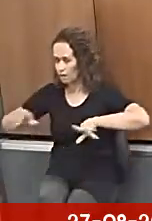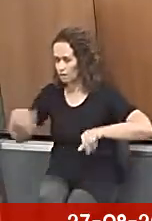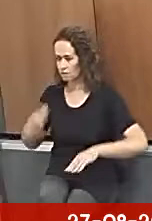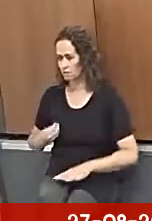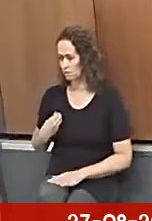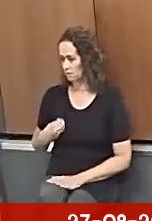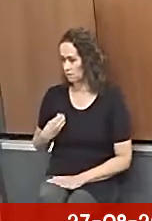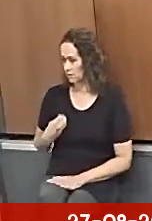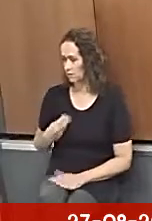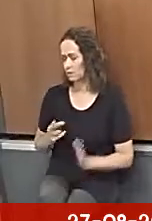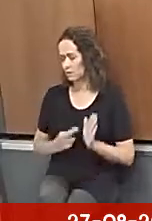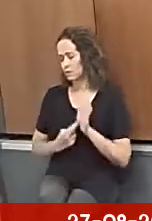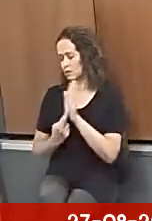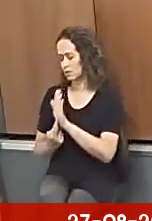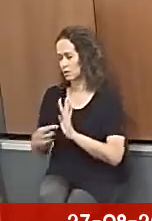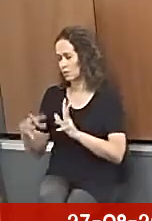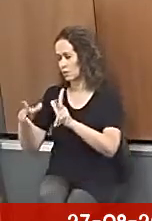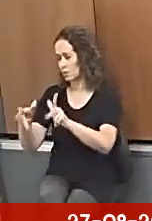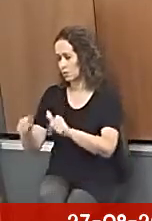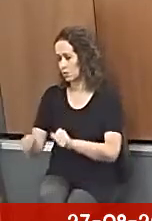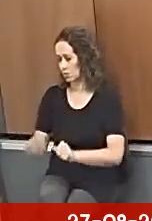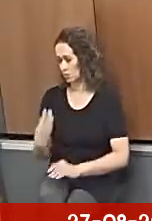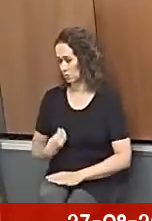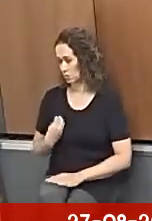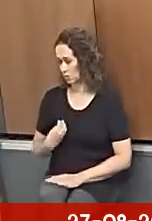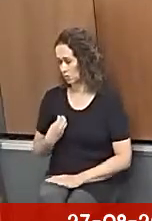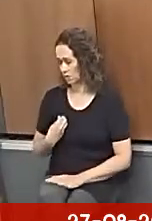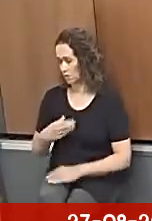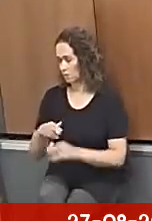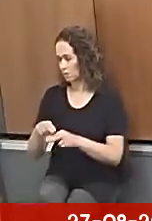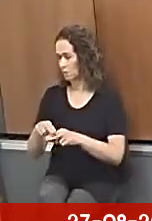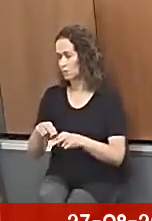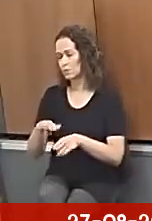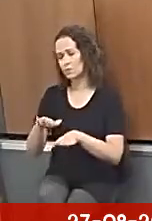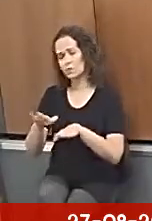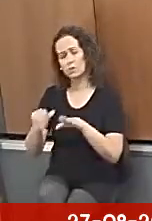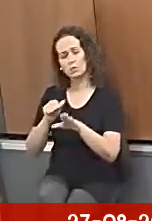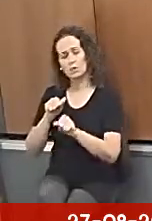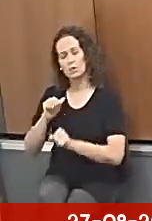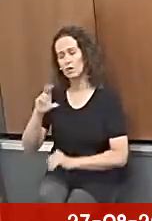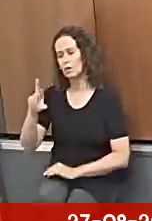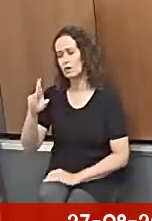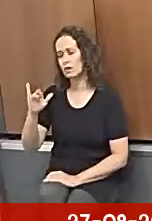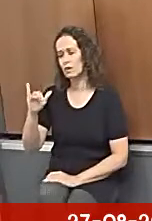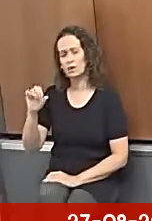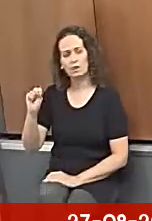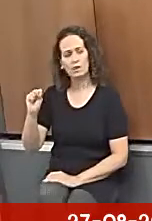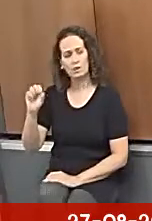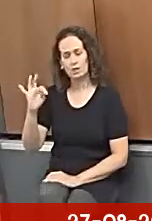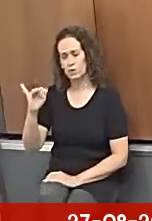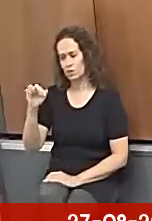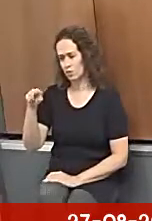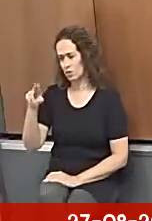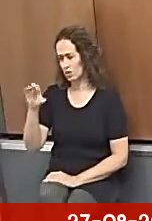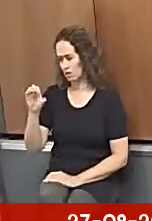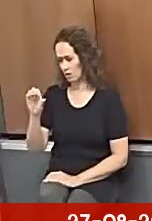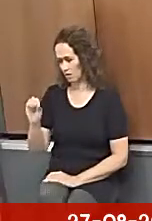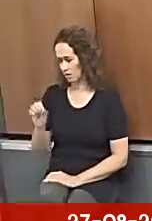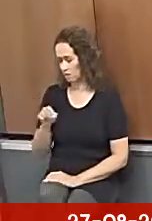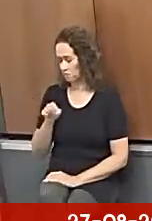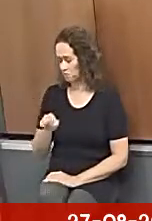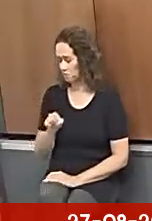todos presentes vamos chamar aqui o cristiano rouco carneiro tá que é diretor da empresa conecta